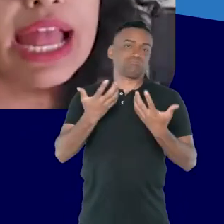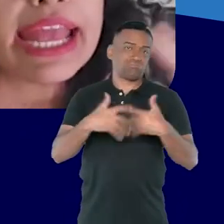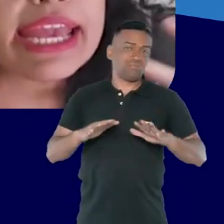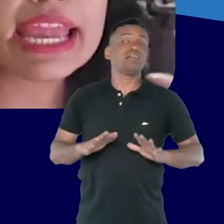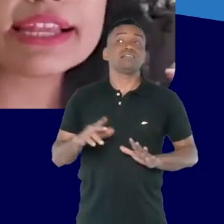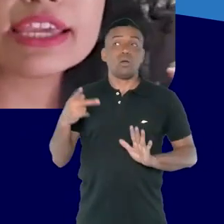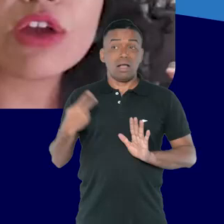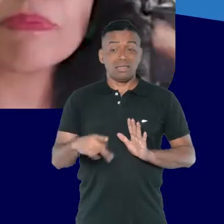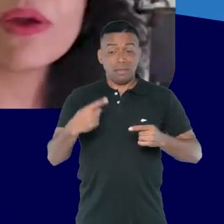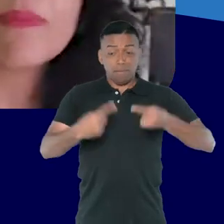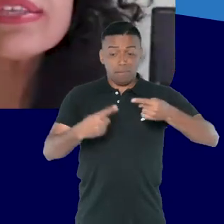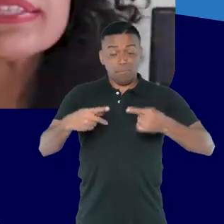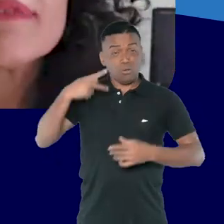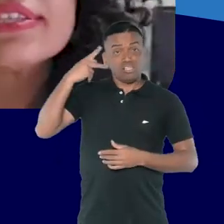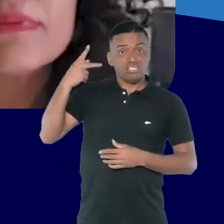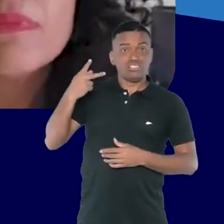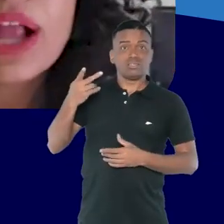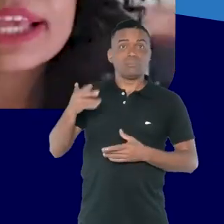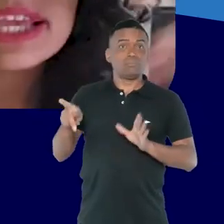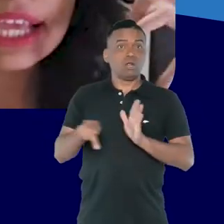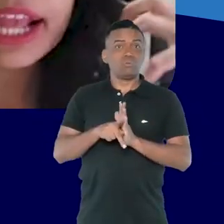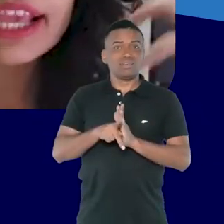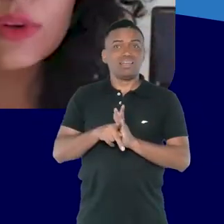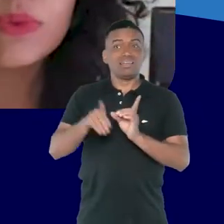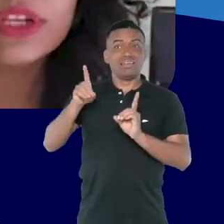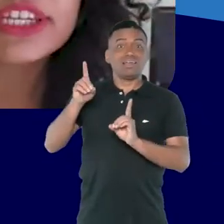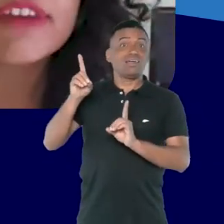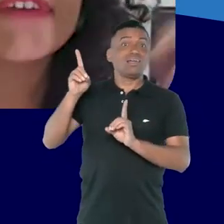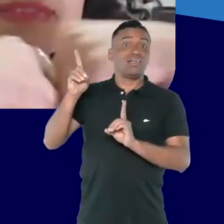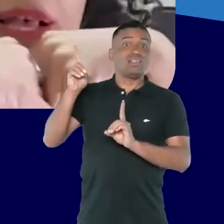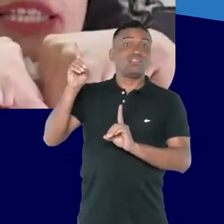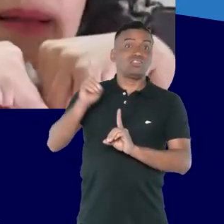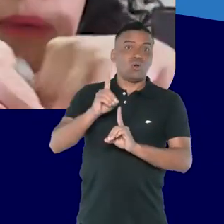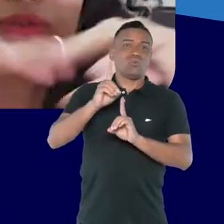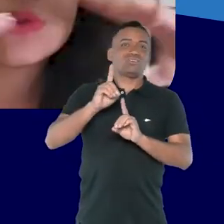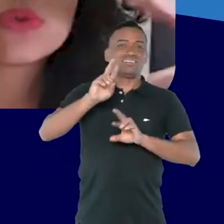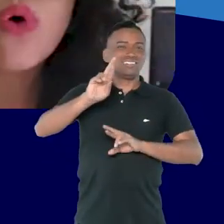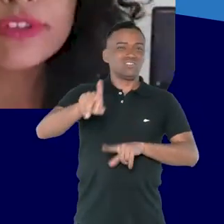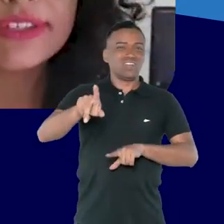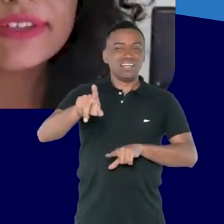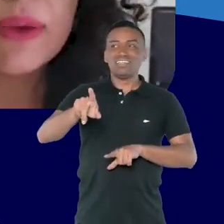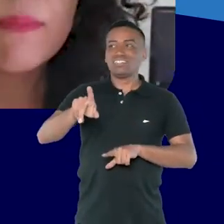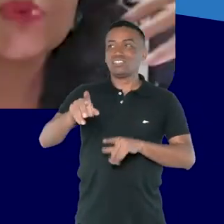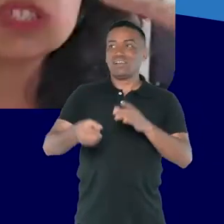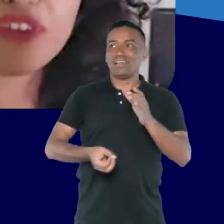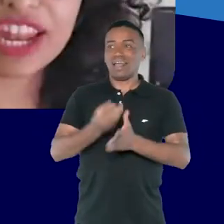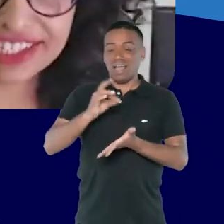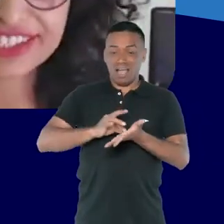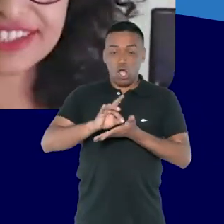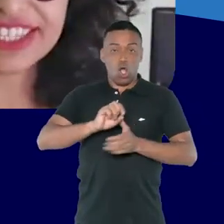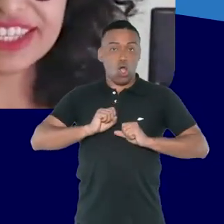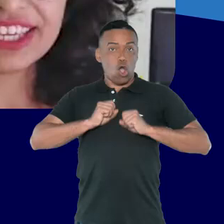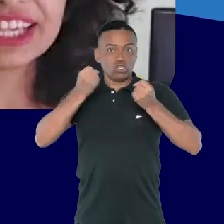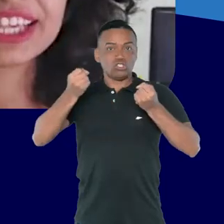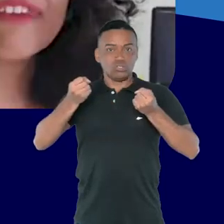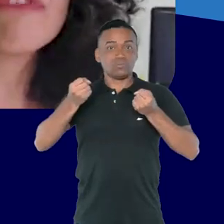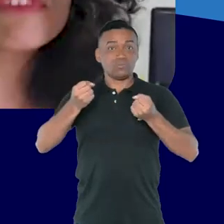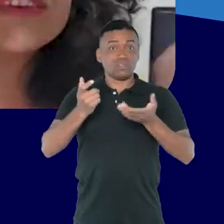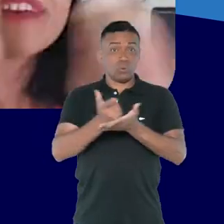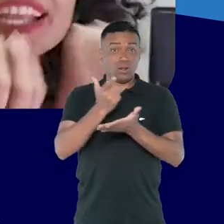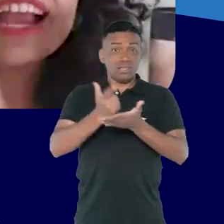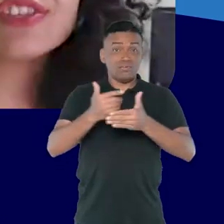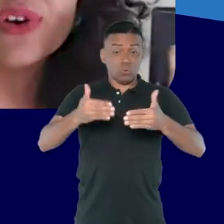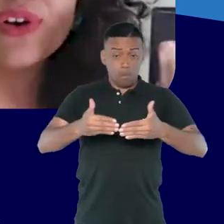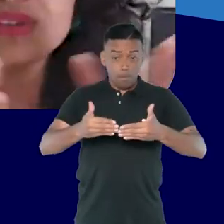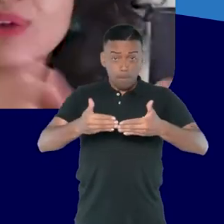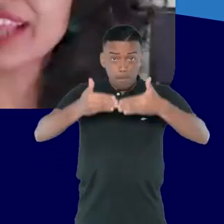não. E eu pensava assim, bom, aqui a questão política vai passar pelos dons, por uma diferença